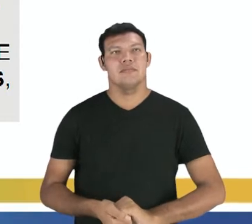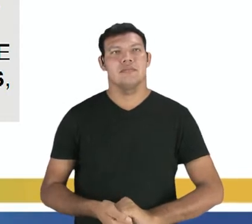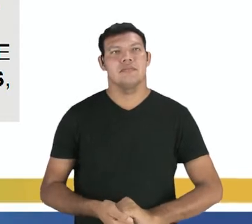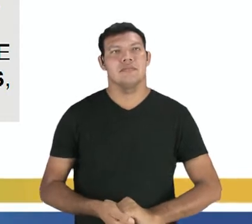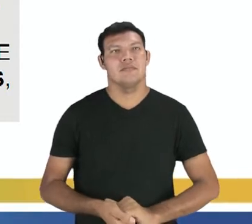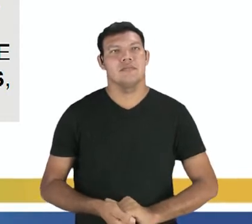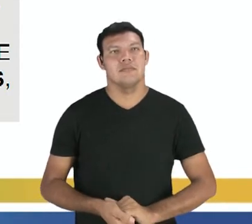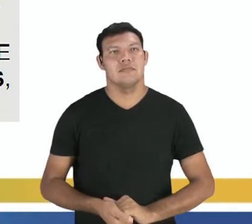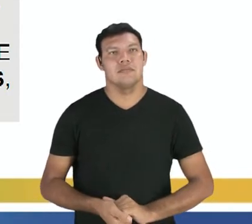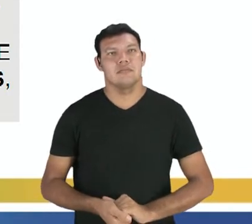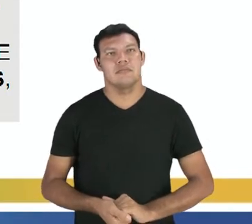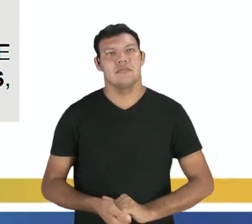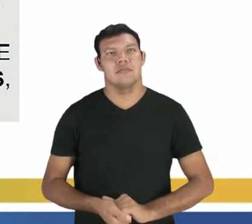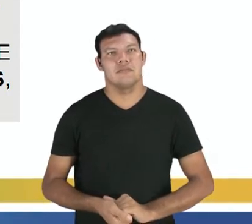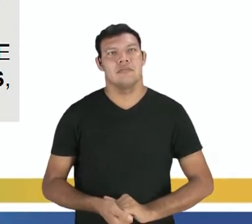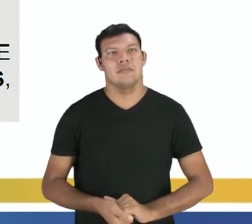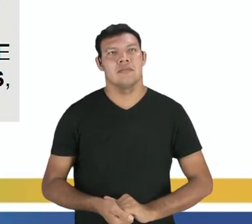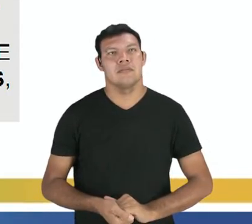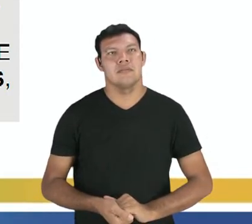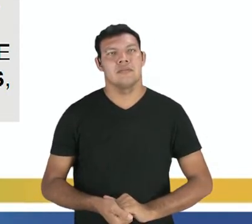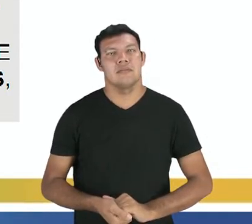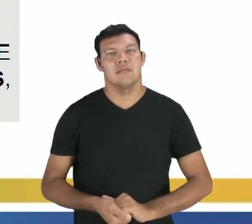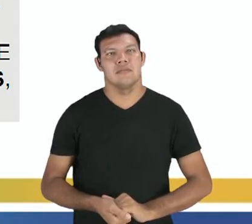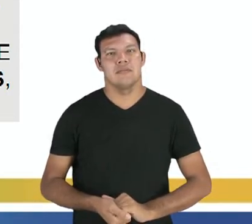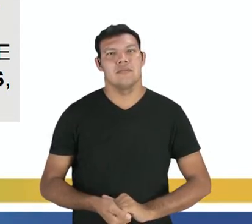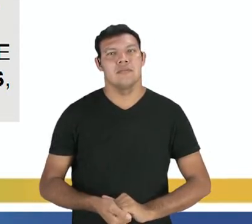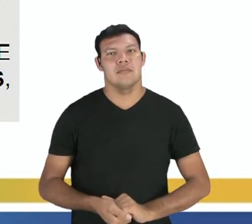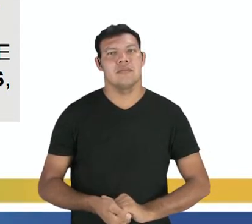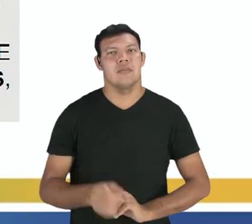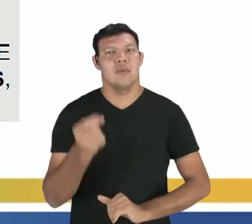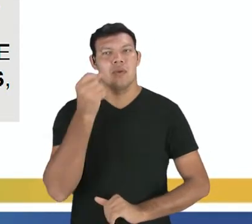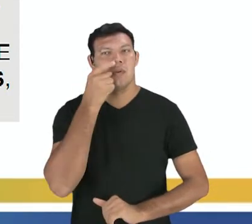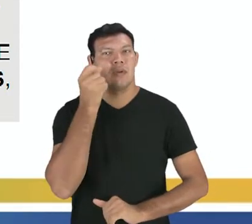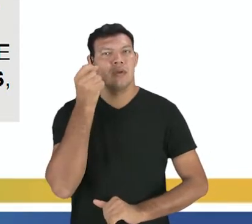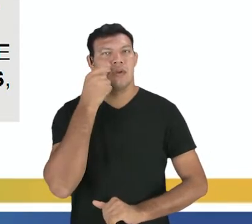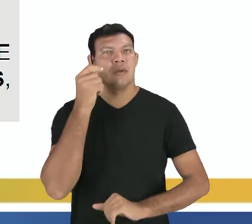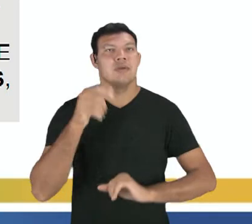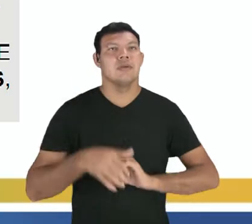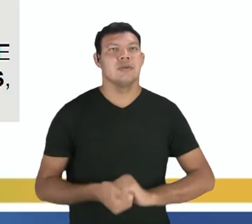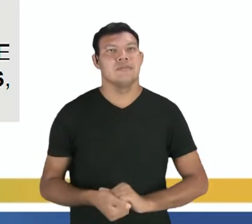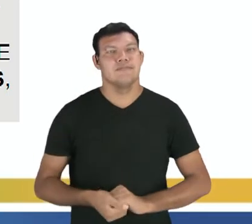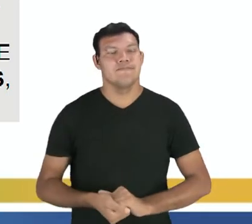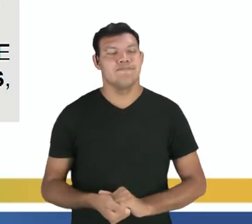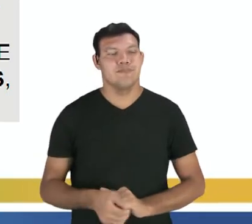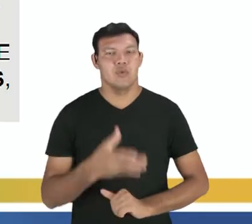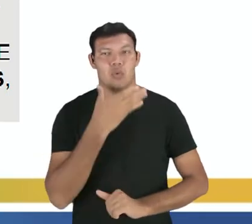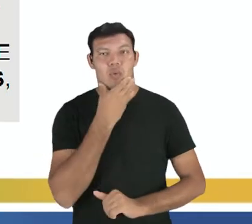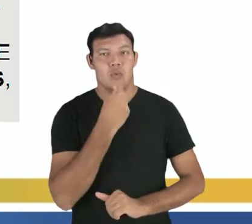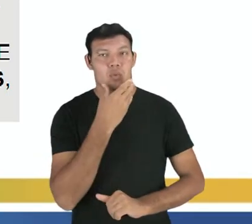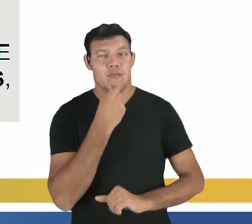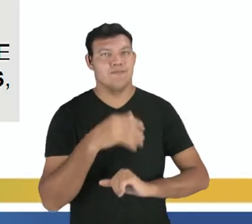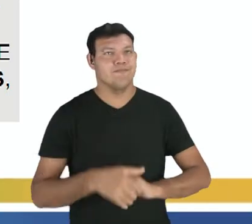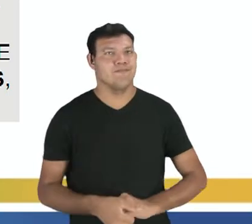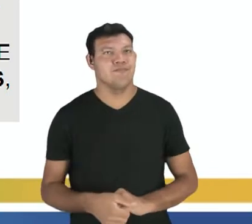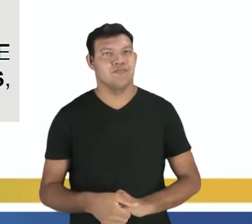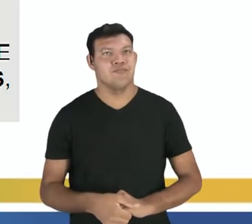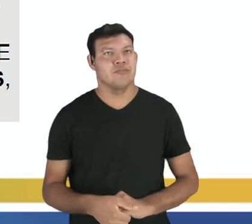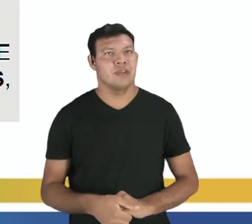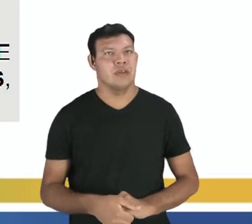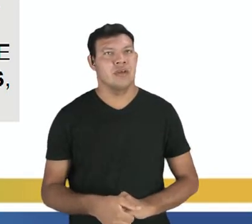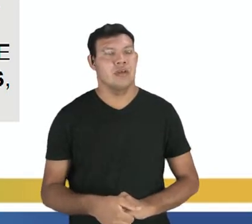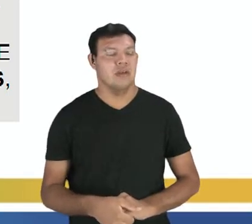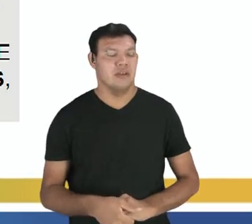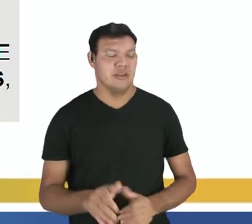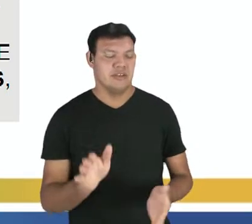tirinha com os personagens John e Garfield, né? O John diz, nada de